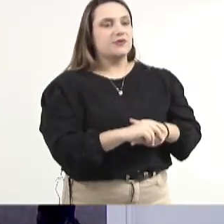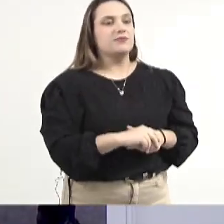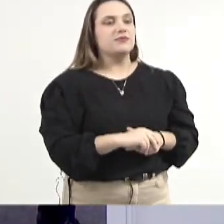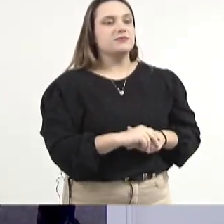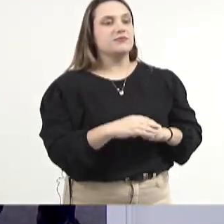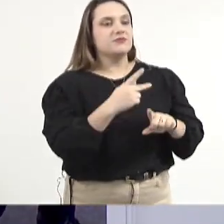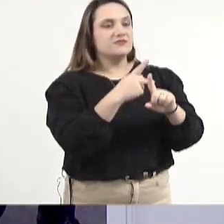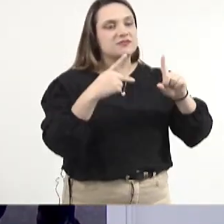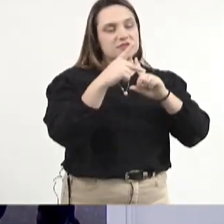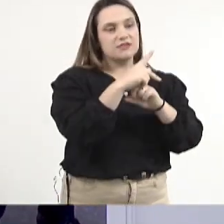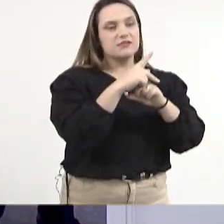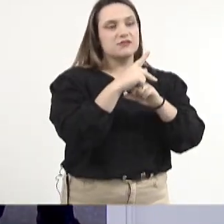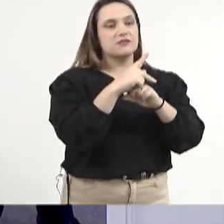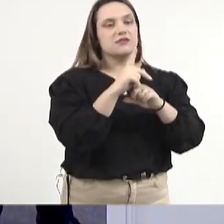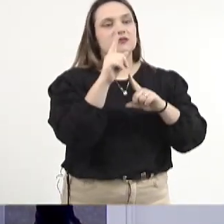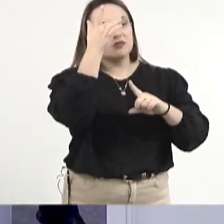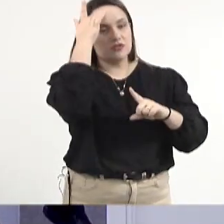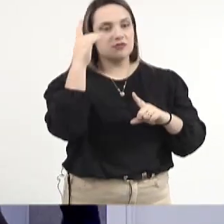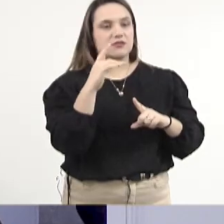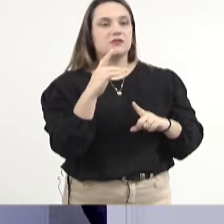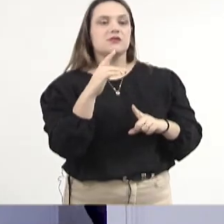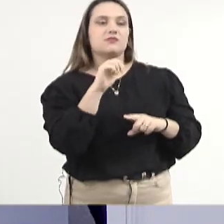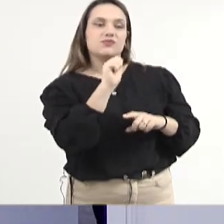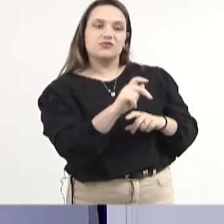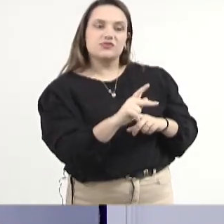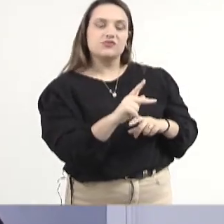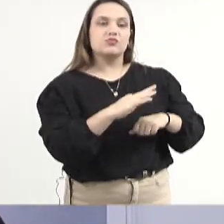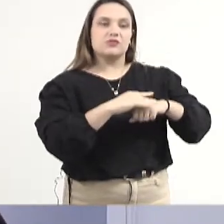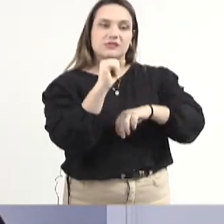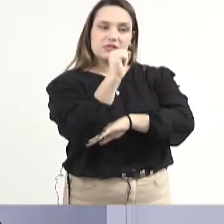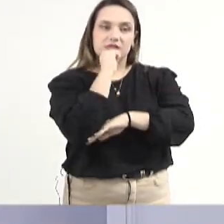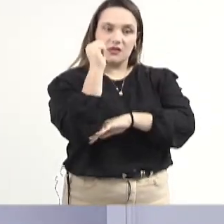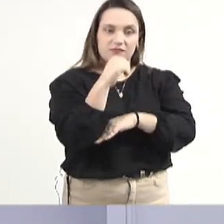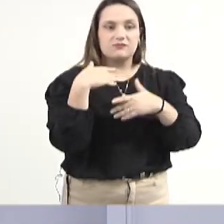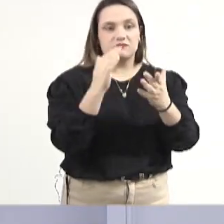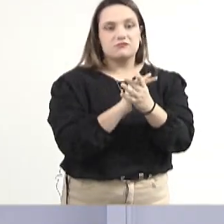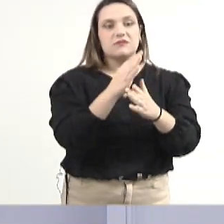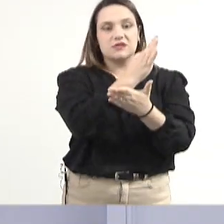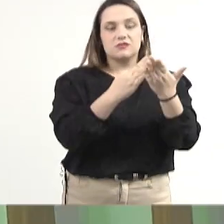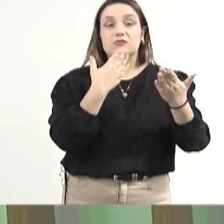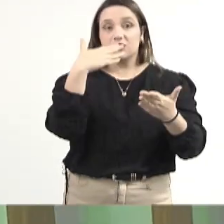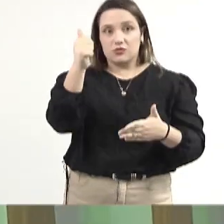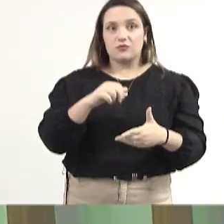trata dessas aposentadorias especiais aí de doenças graves. Então o texto melhorou.